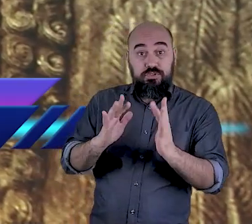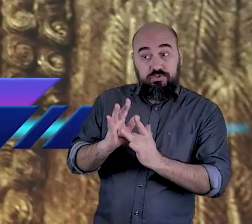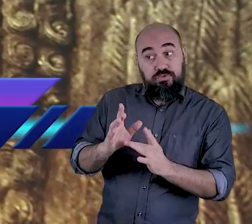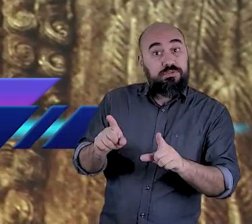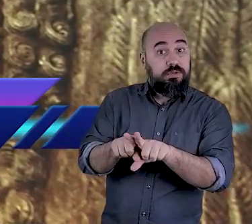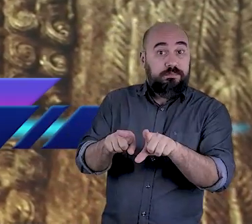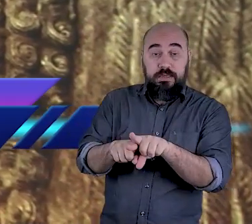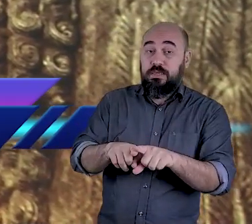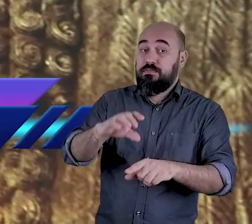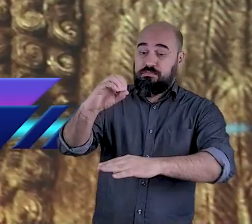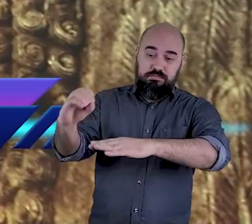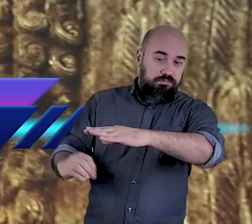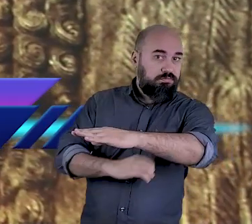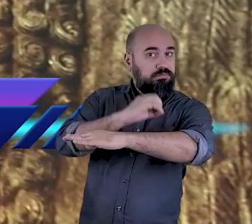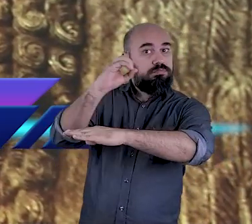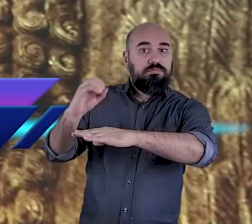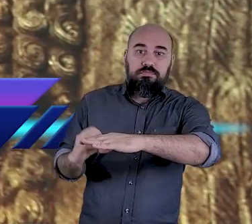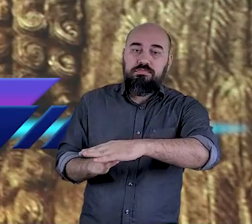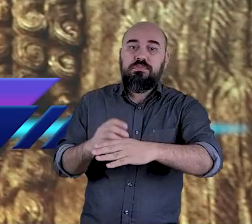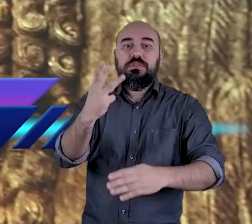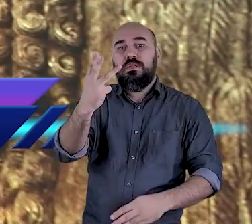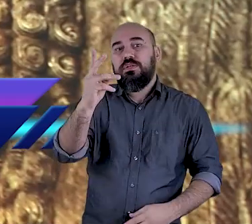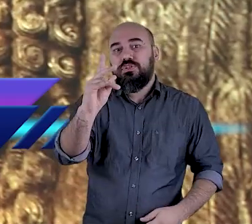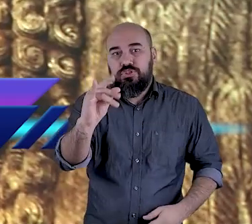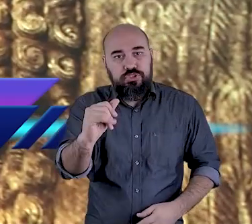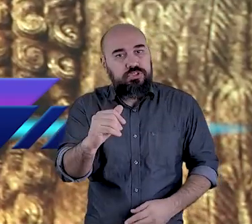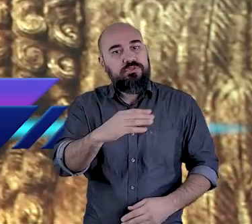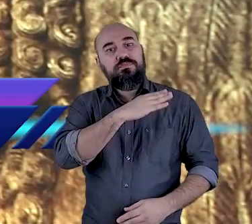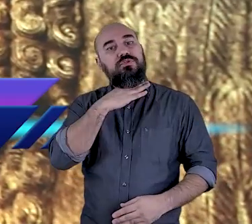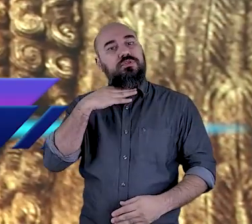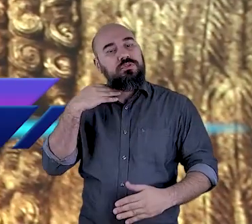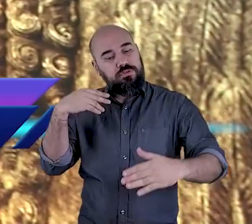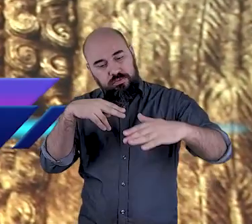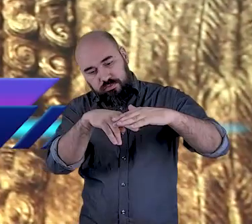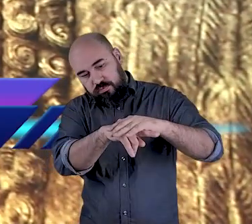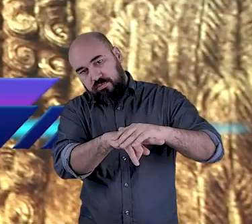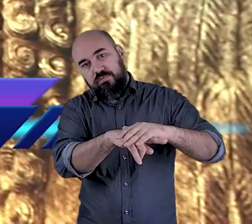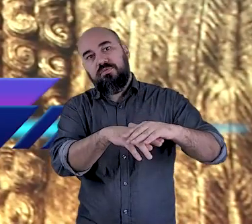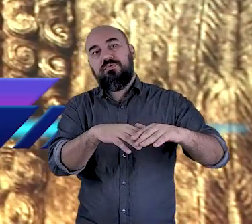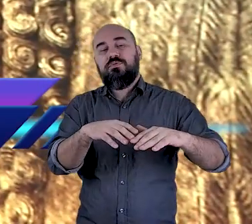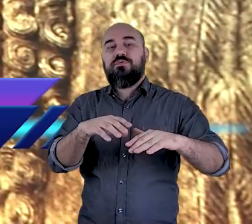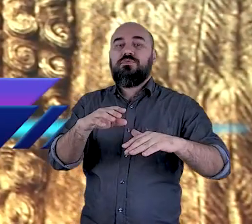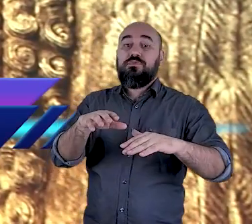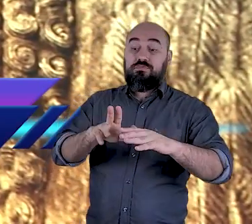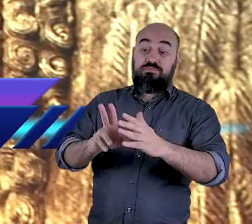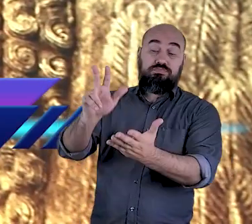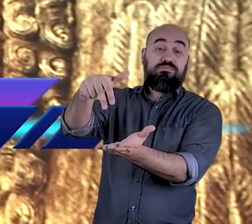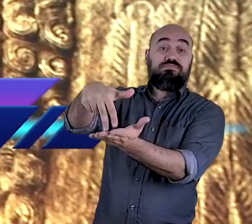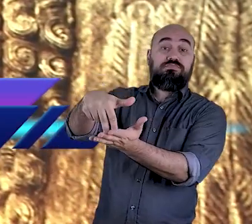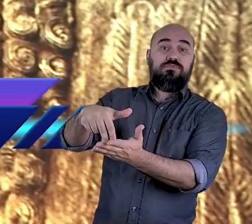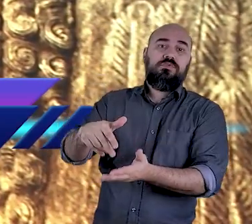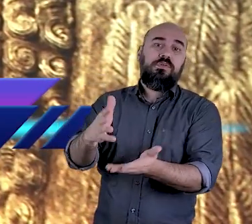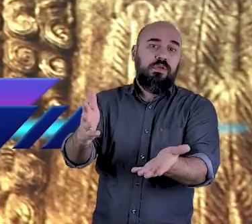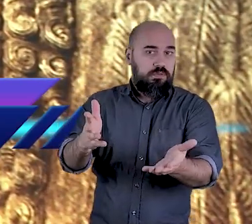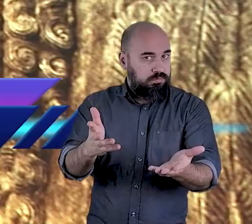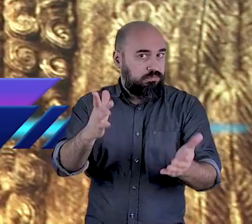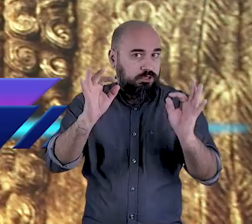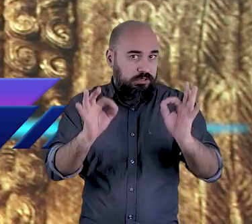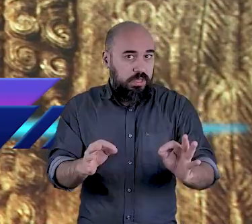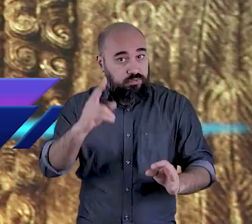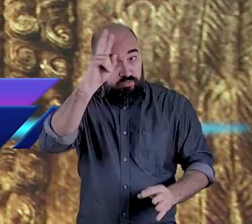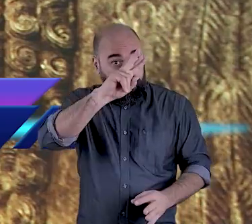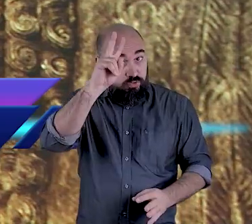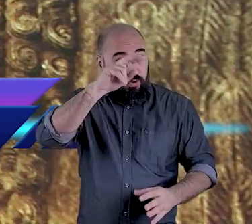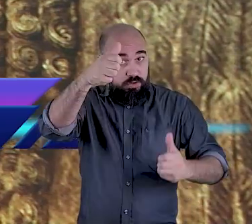e no terceiro dia ressuscitou na Bíblia um dia é um dia mas quando falamos de profecias